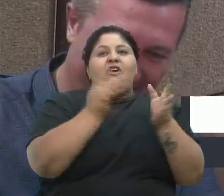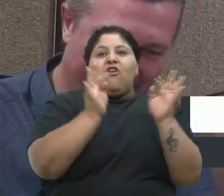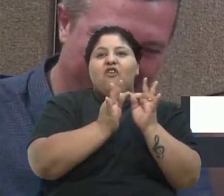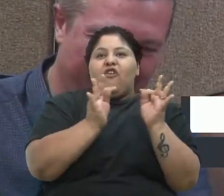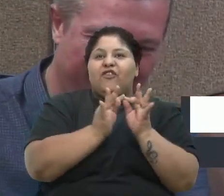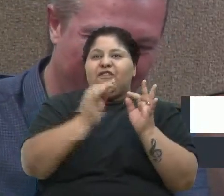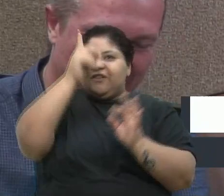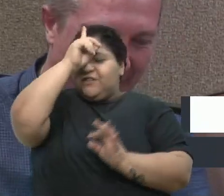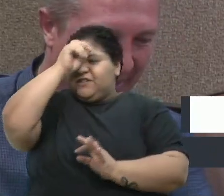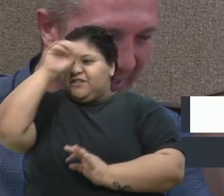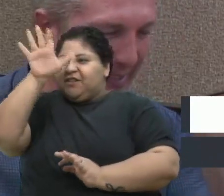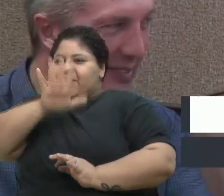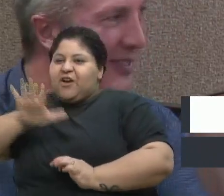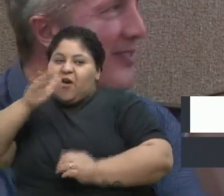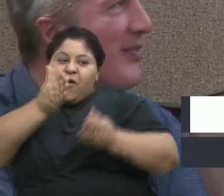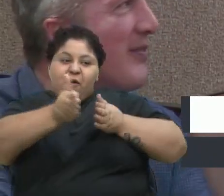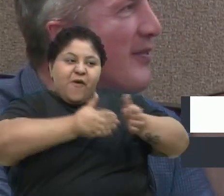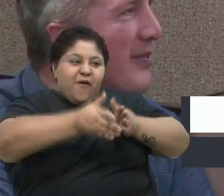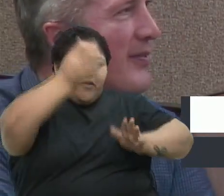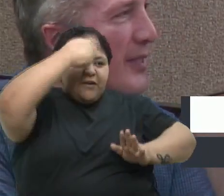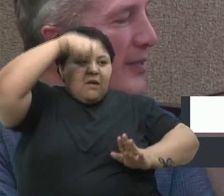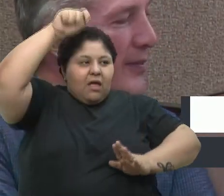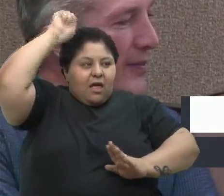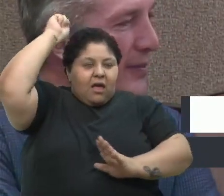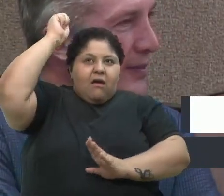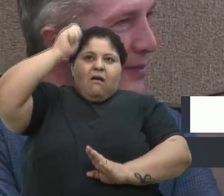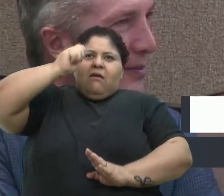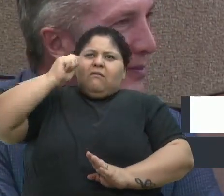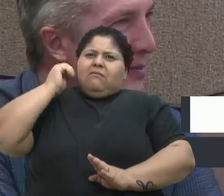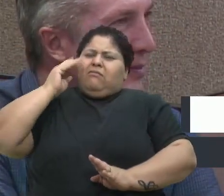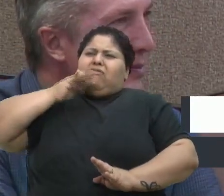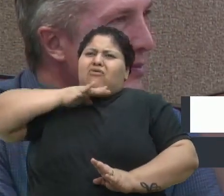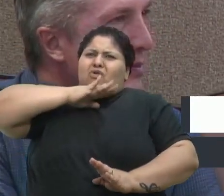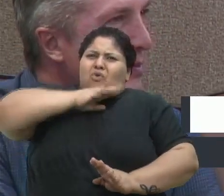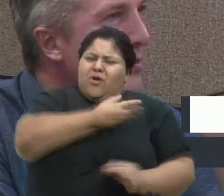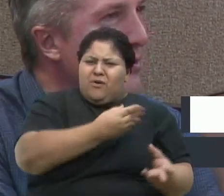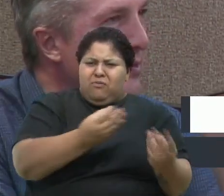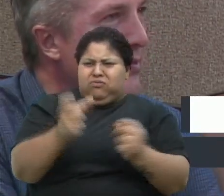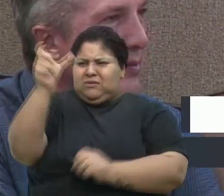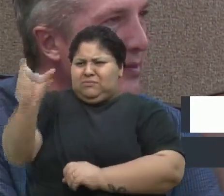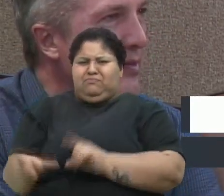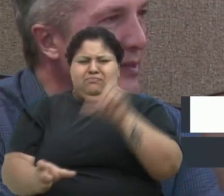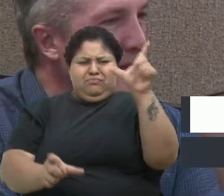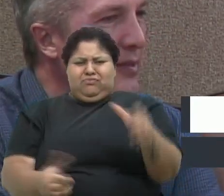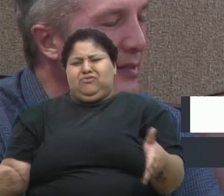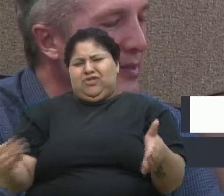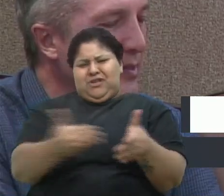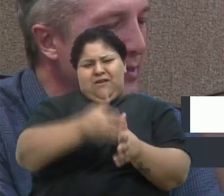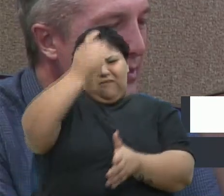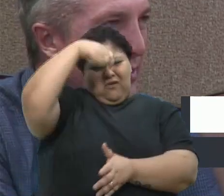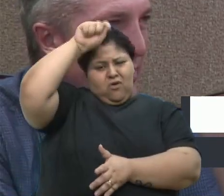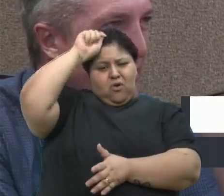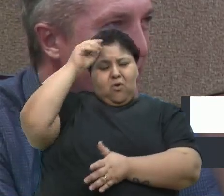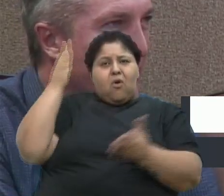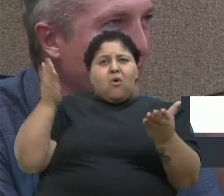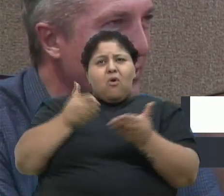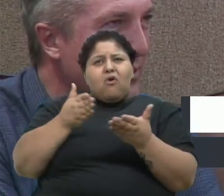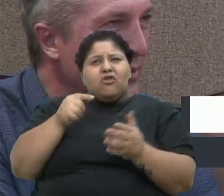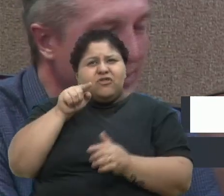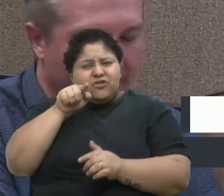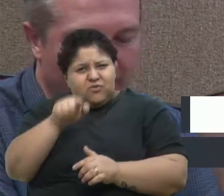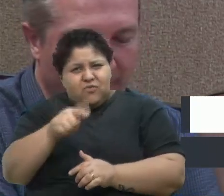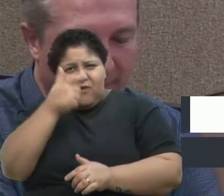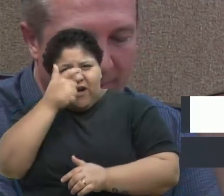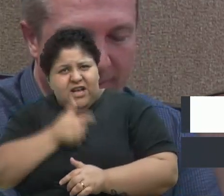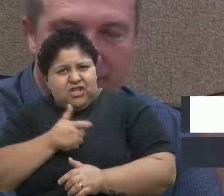hospital geral, o acesso à UX era um inferno de tanta gente que ia para a UX. Hoje você acha que um aluno de Garibaldi,